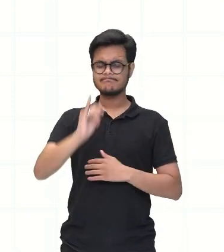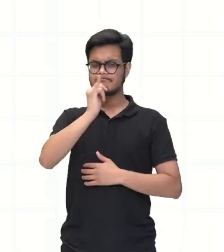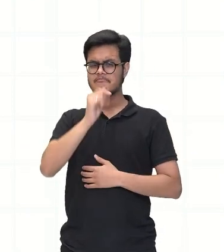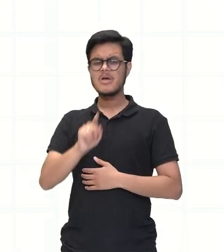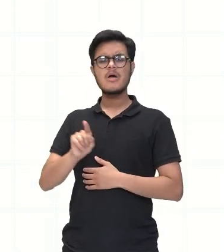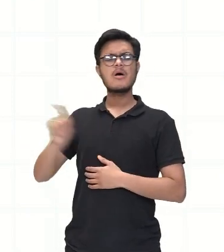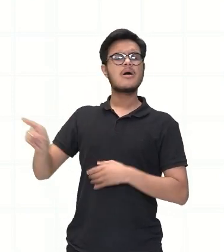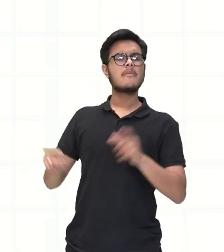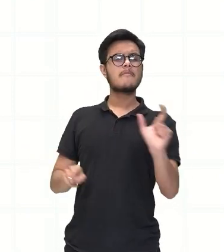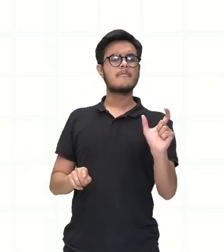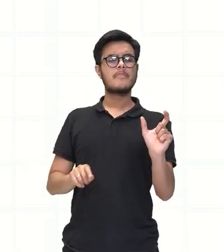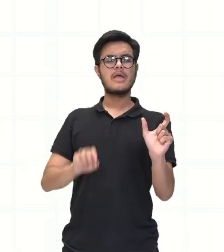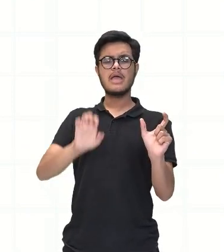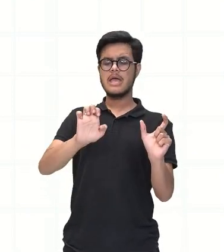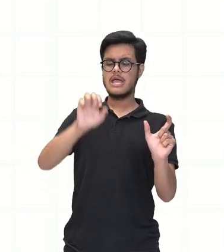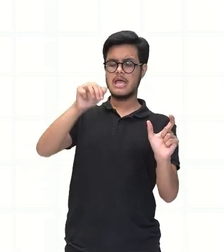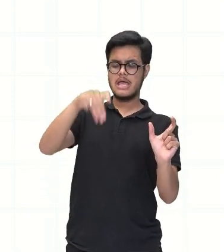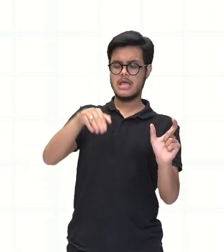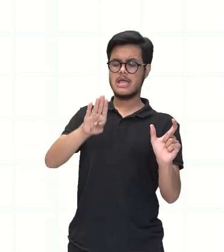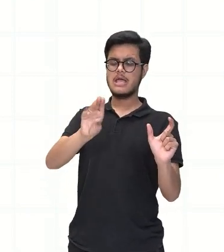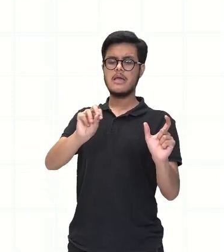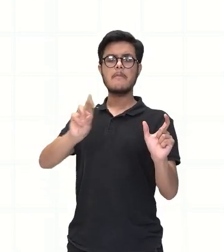ó, essa palavra.